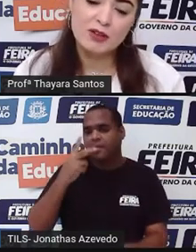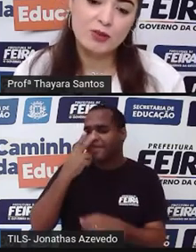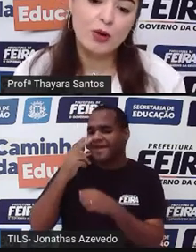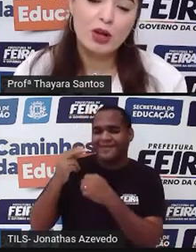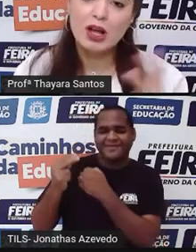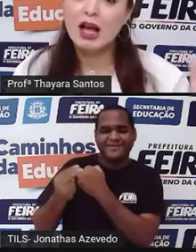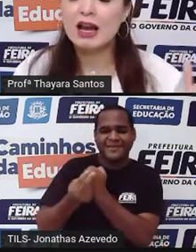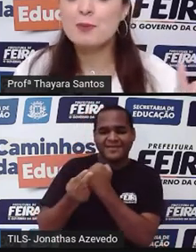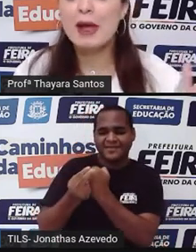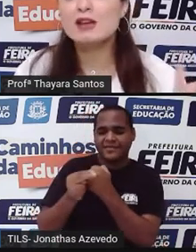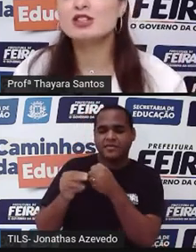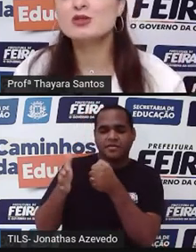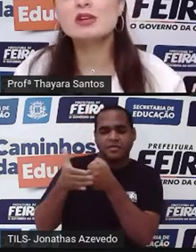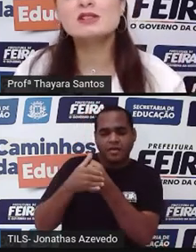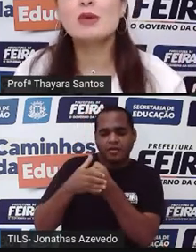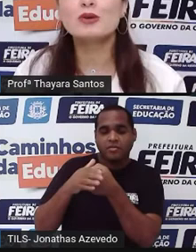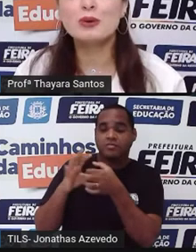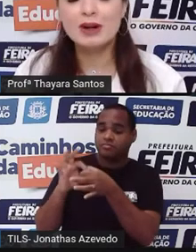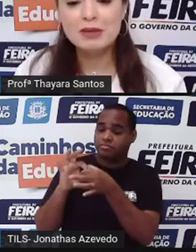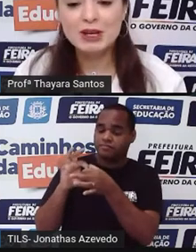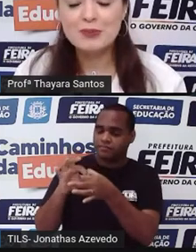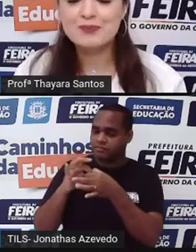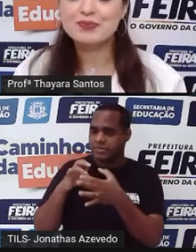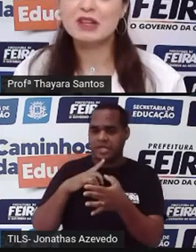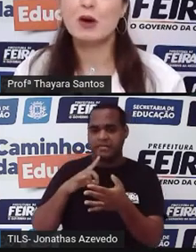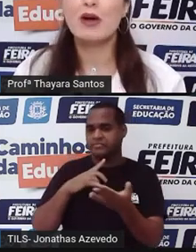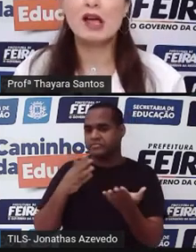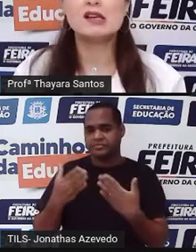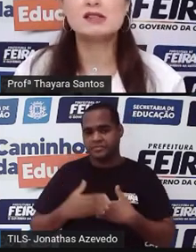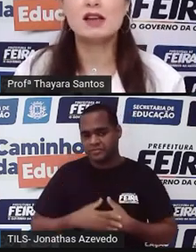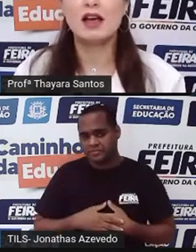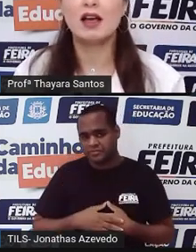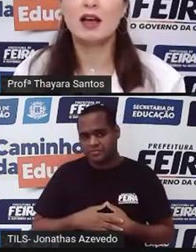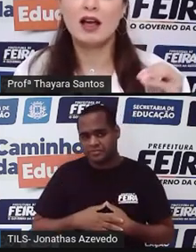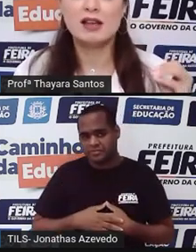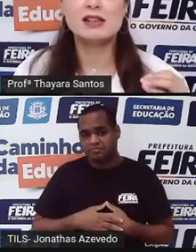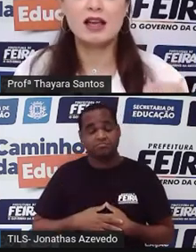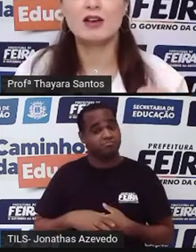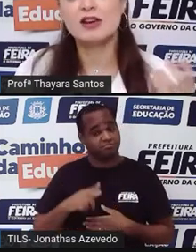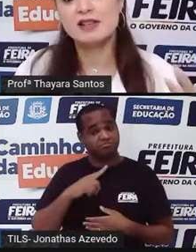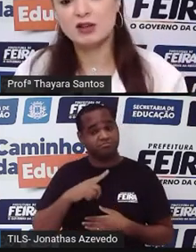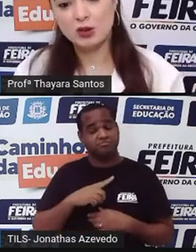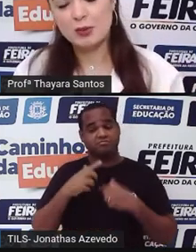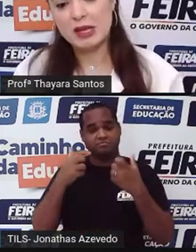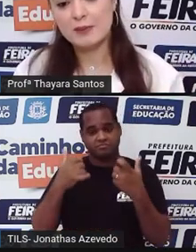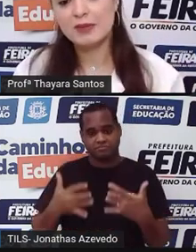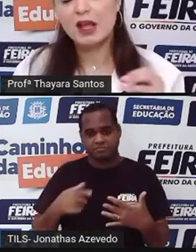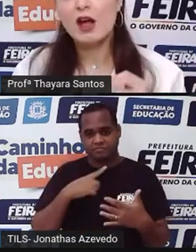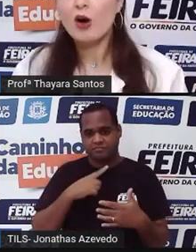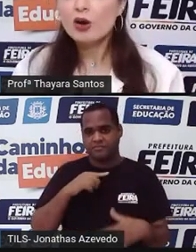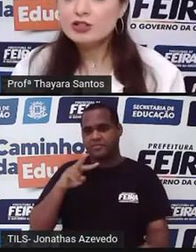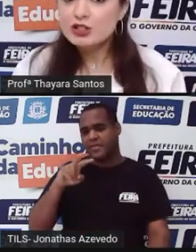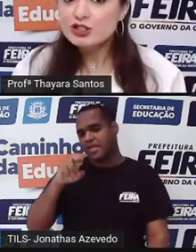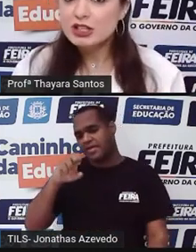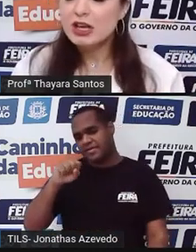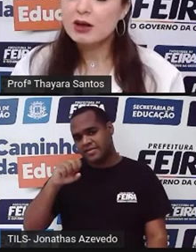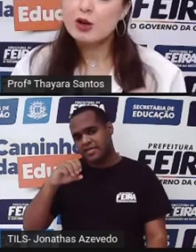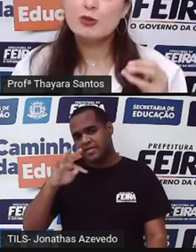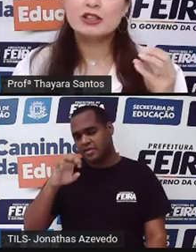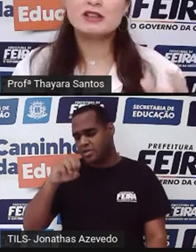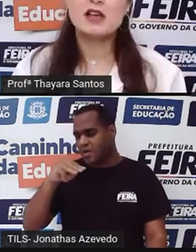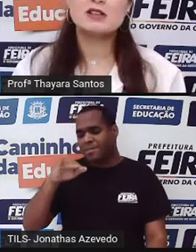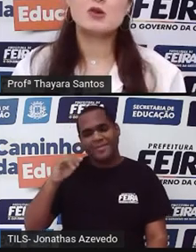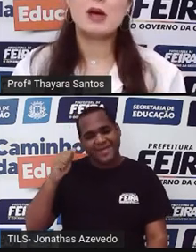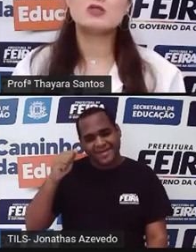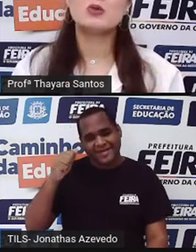preso aqui né pô ali perdido nesse meio do caminho Então esse é essa é a vasectomia hoje em